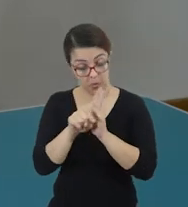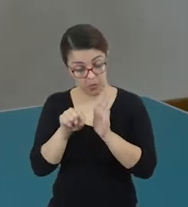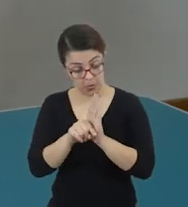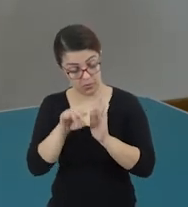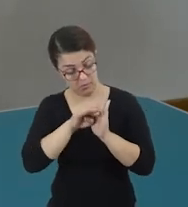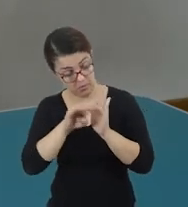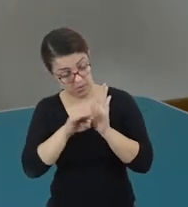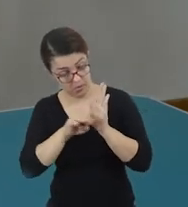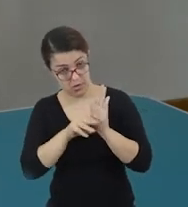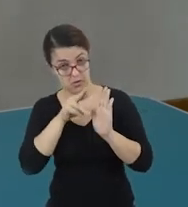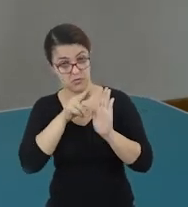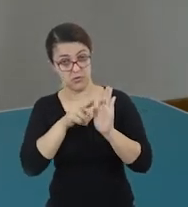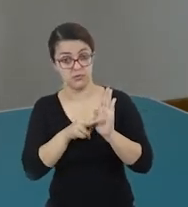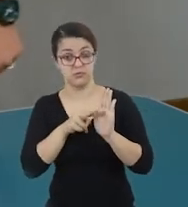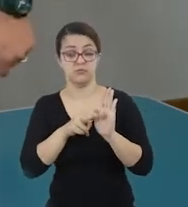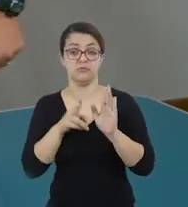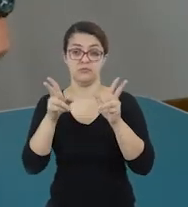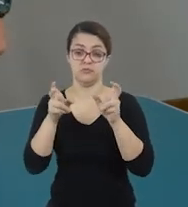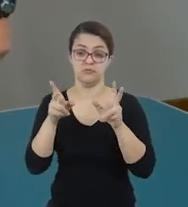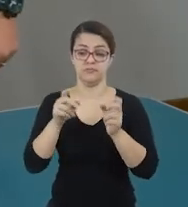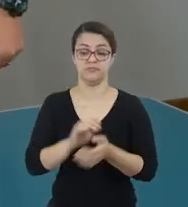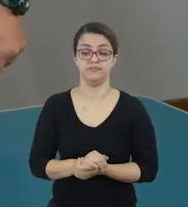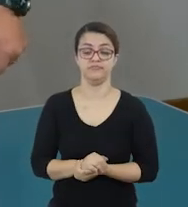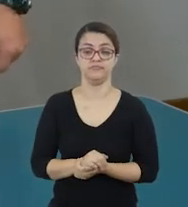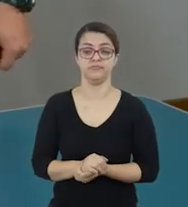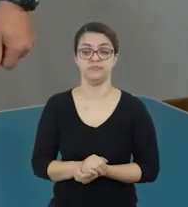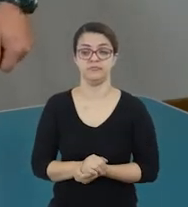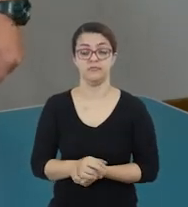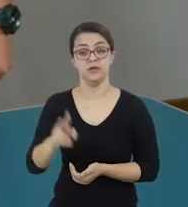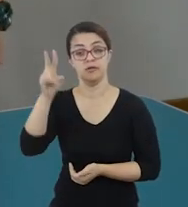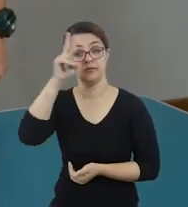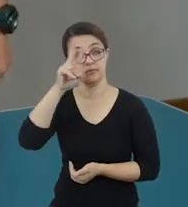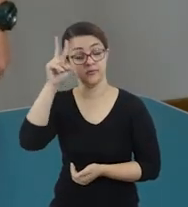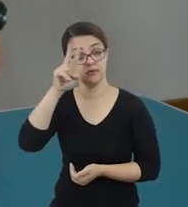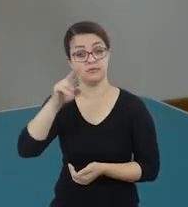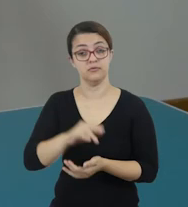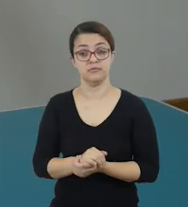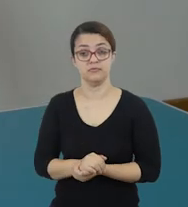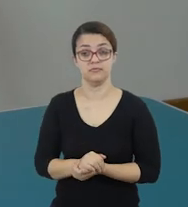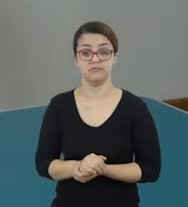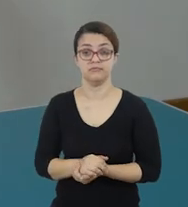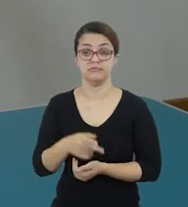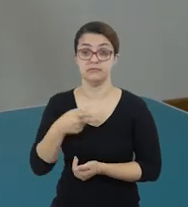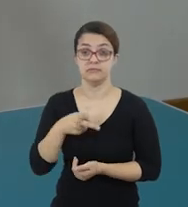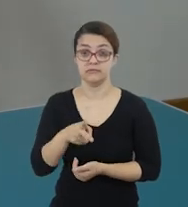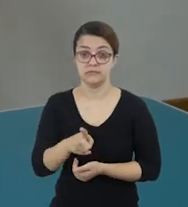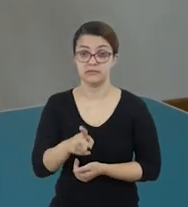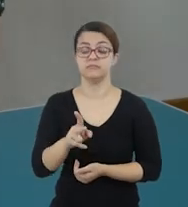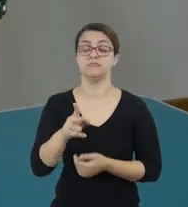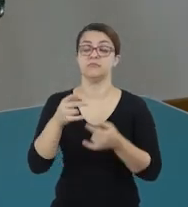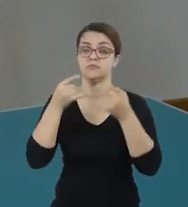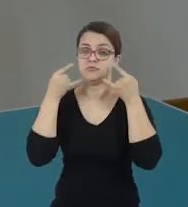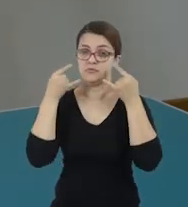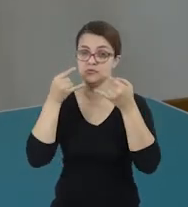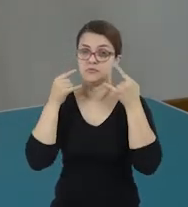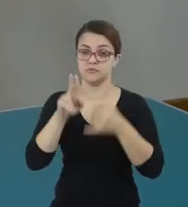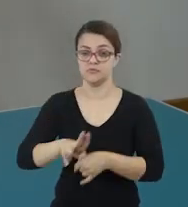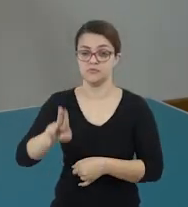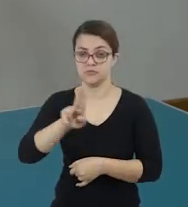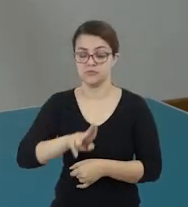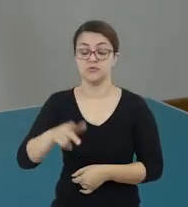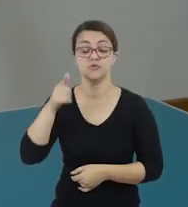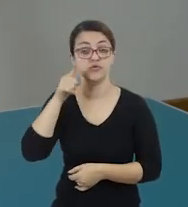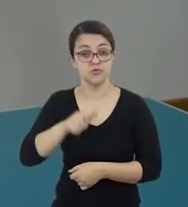sobre esse tema e é um tema super agradável. Pessoal, Lembrando que nós temos que sempre usar a nossa máscara,